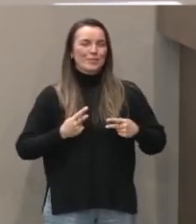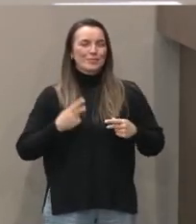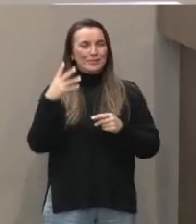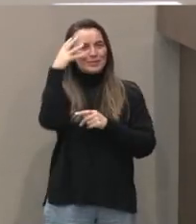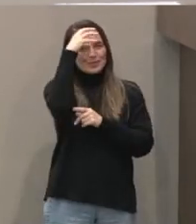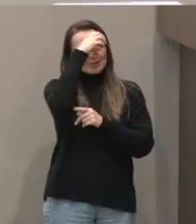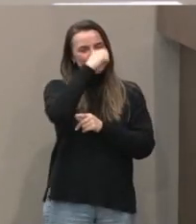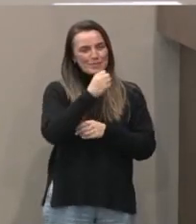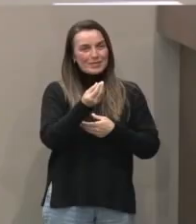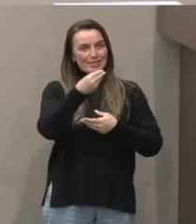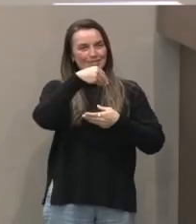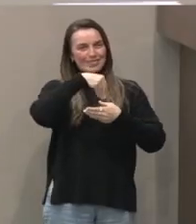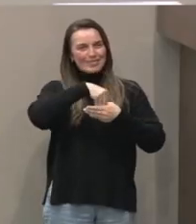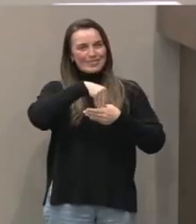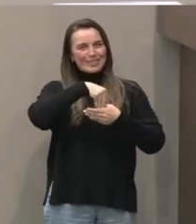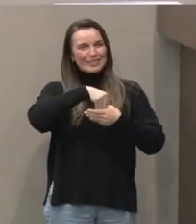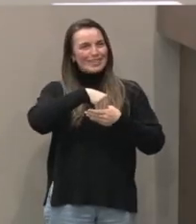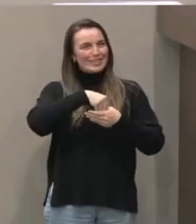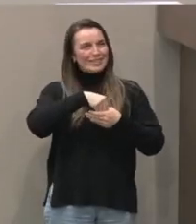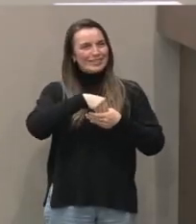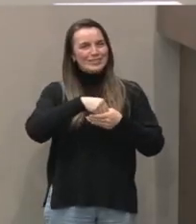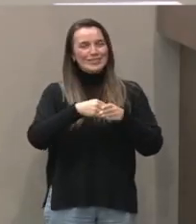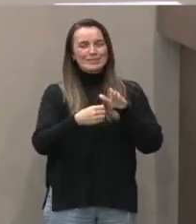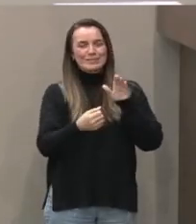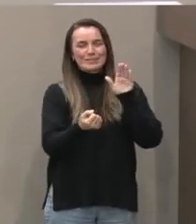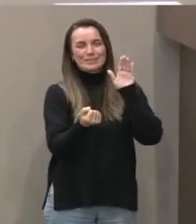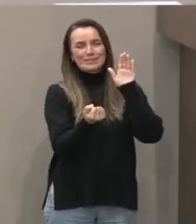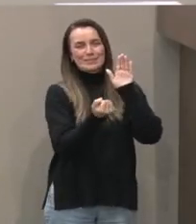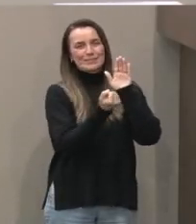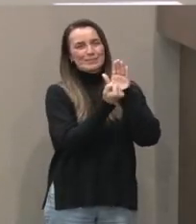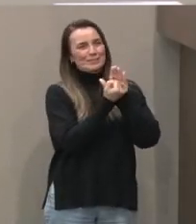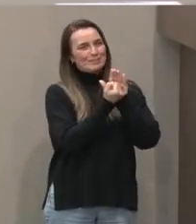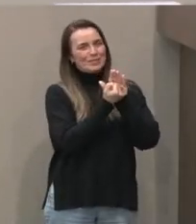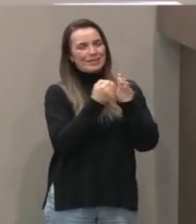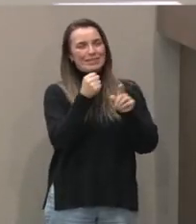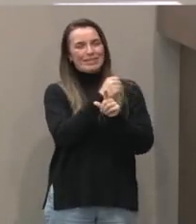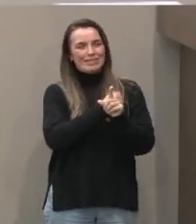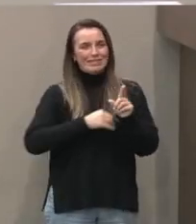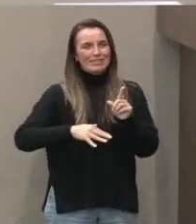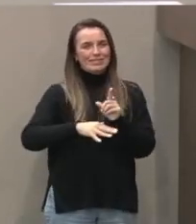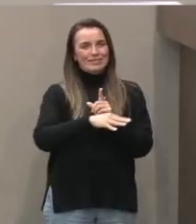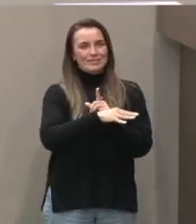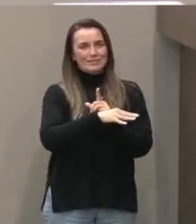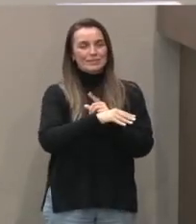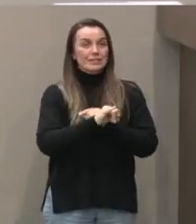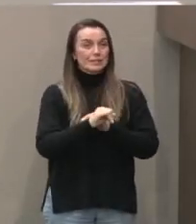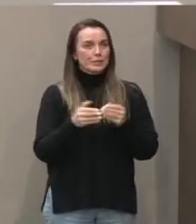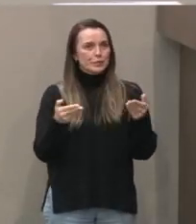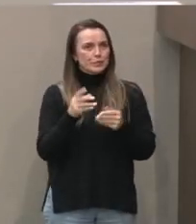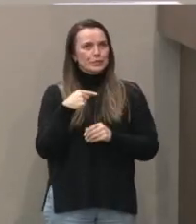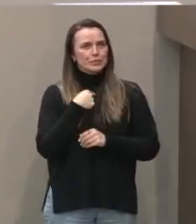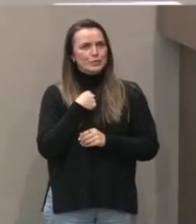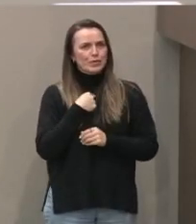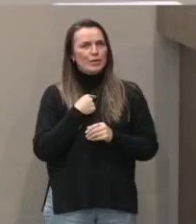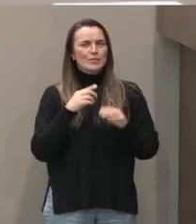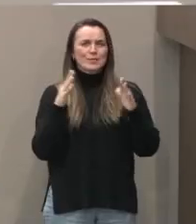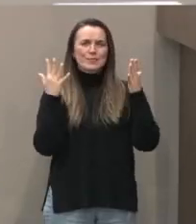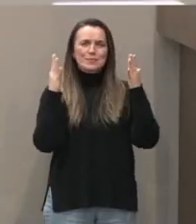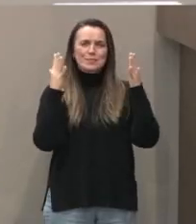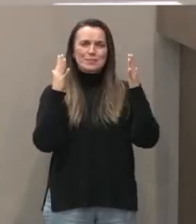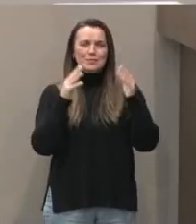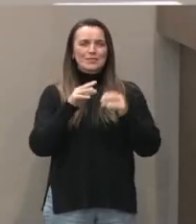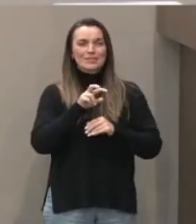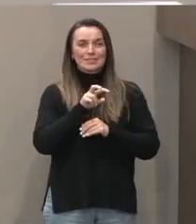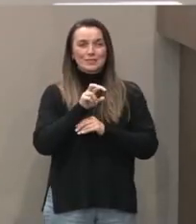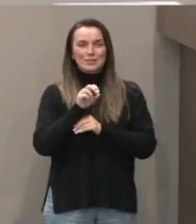aprendidos dentro delas são o legado que elas deixam para a sociedade. Se hoje nós comemoramos 50